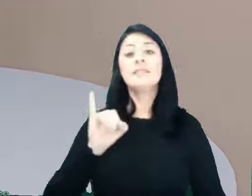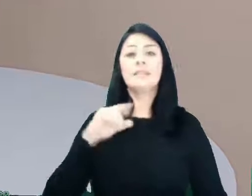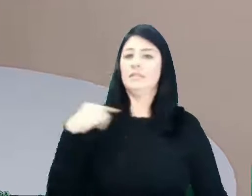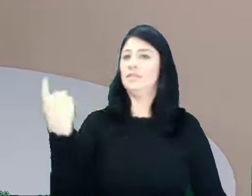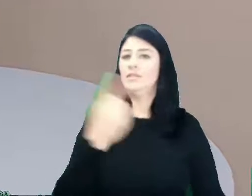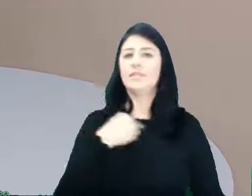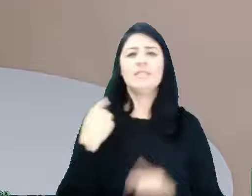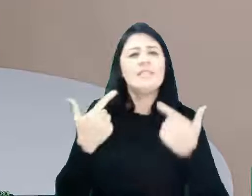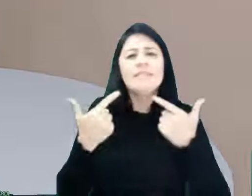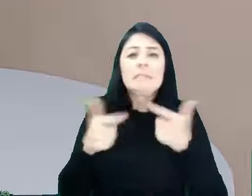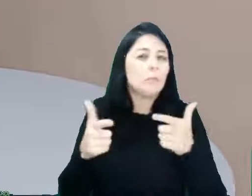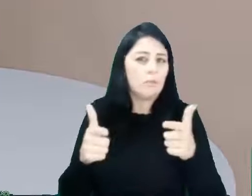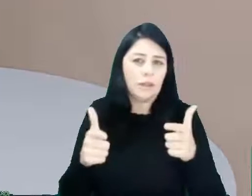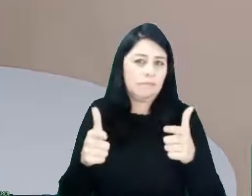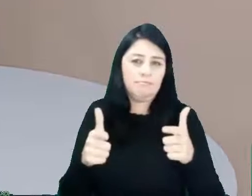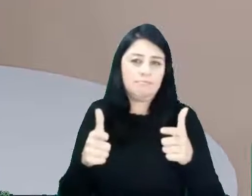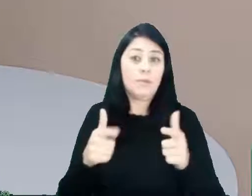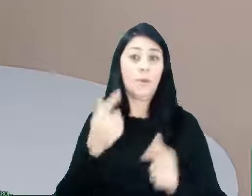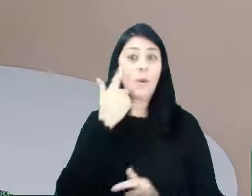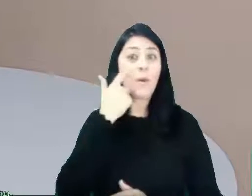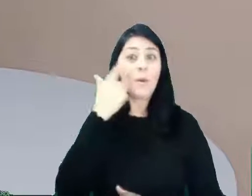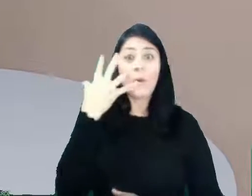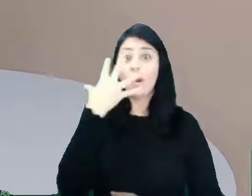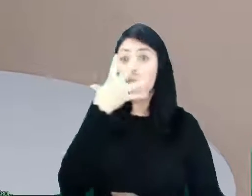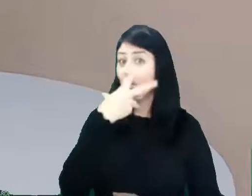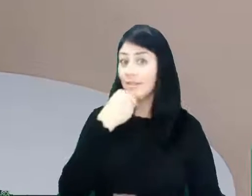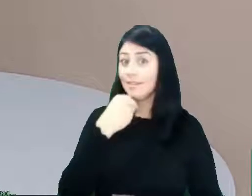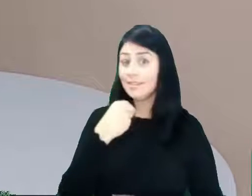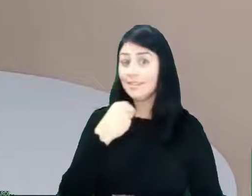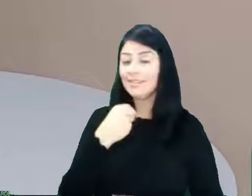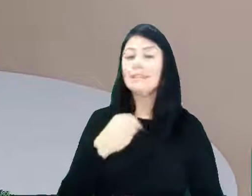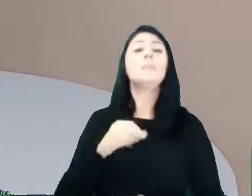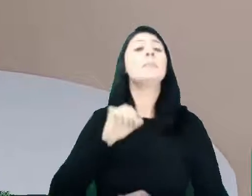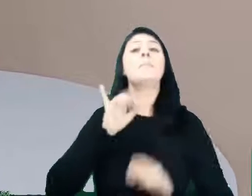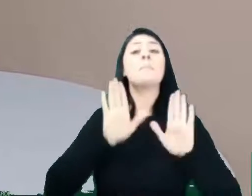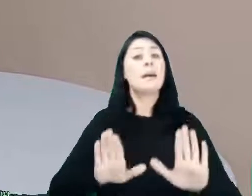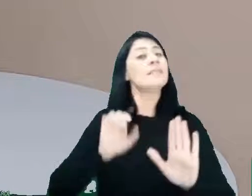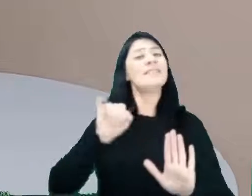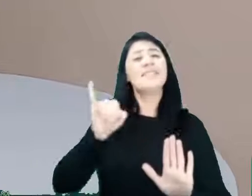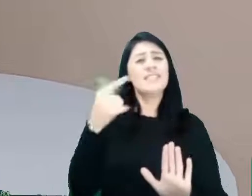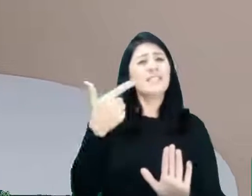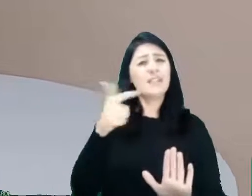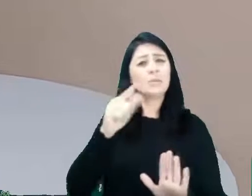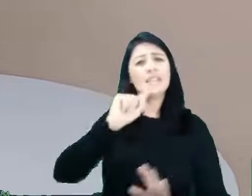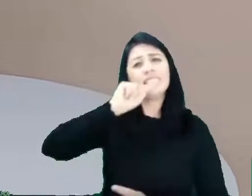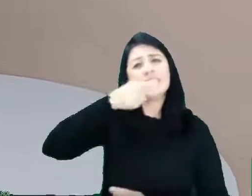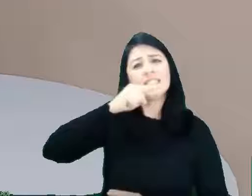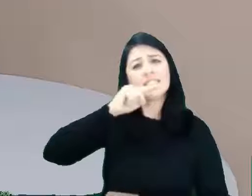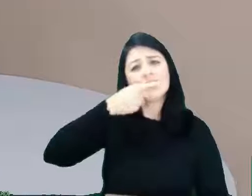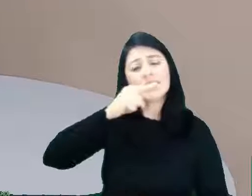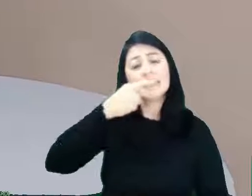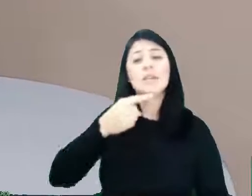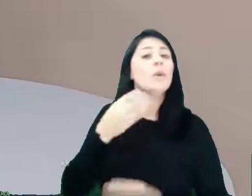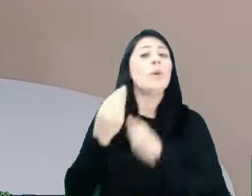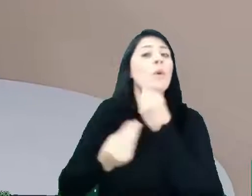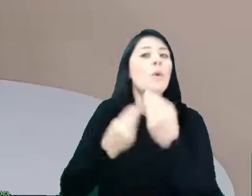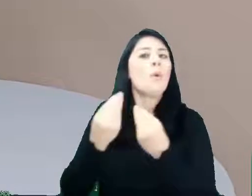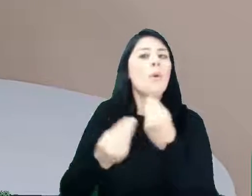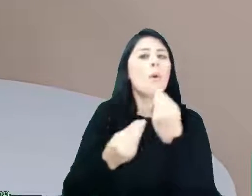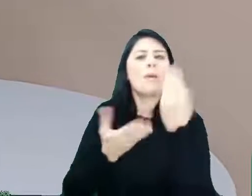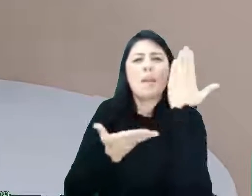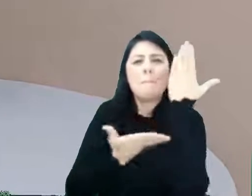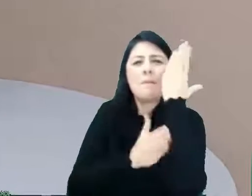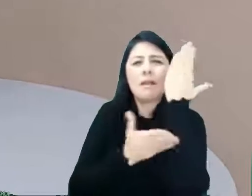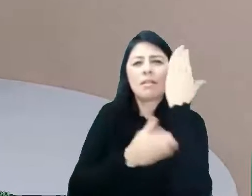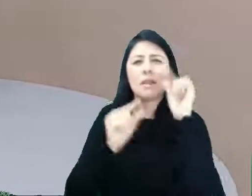E se a gente não tiver, olha como ficou bonito, e se a gente não tiver o espetinho,